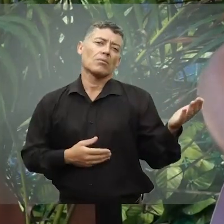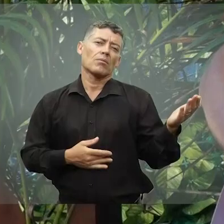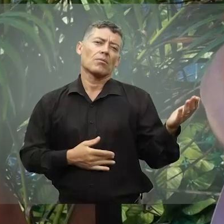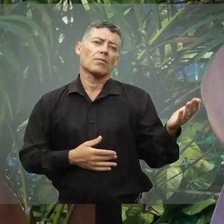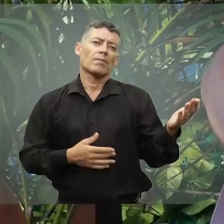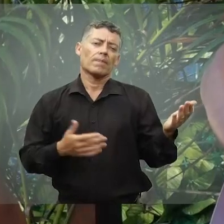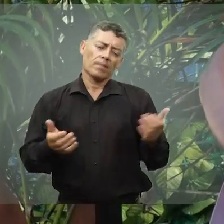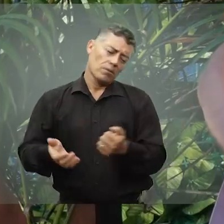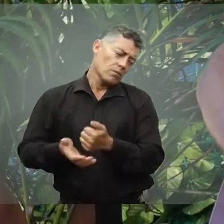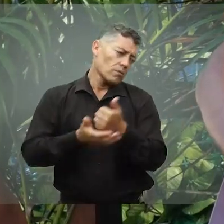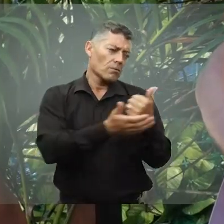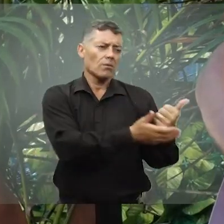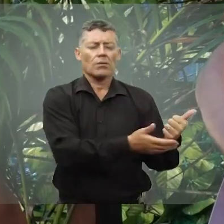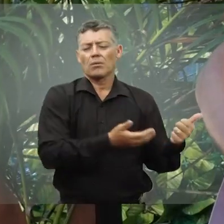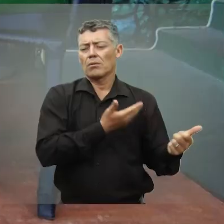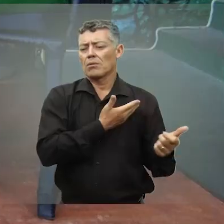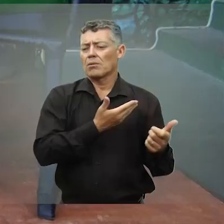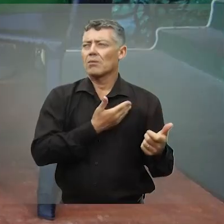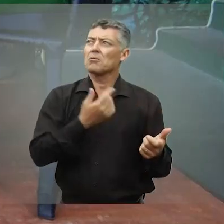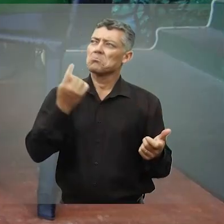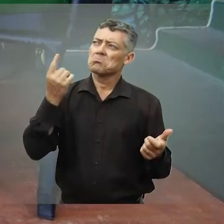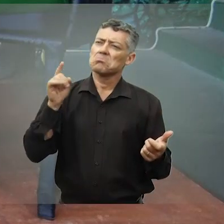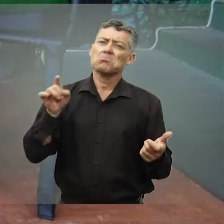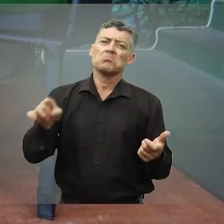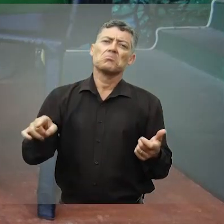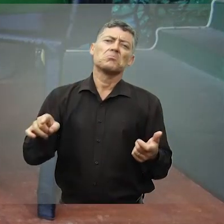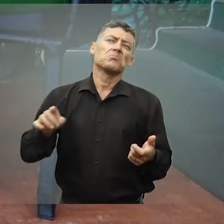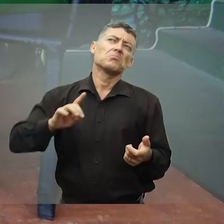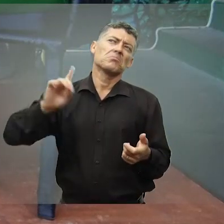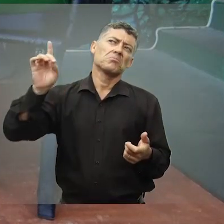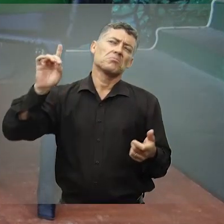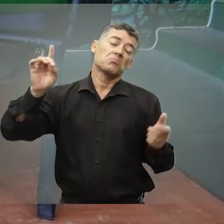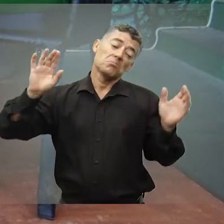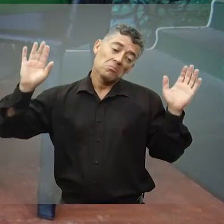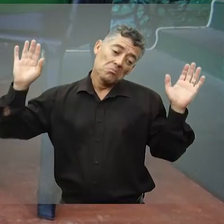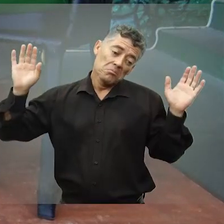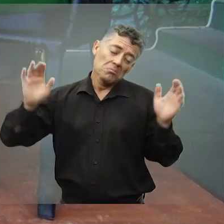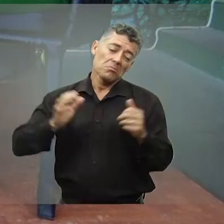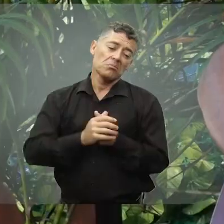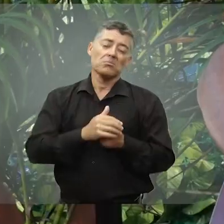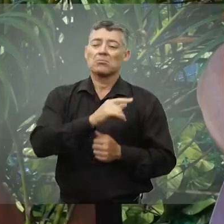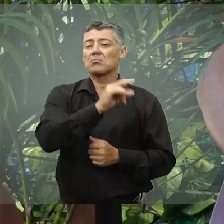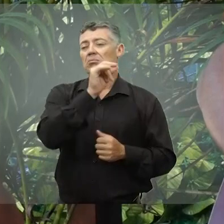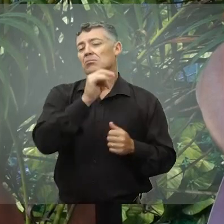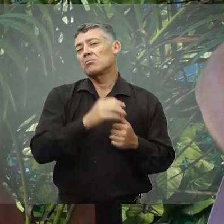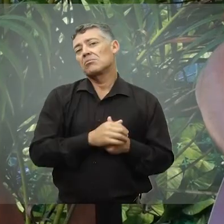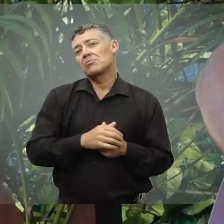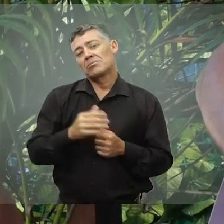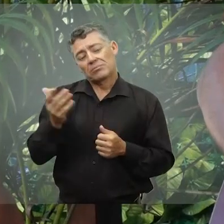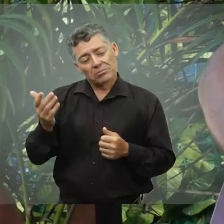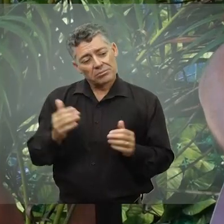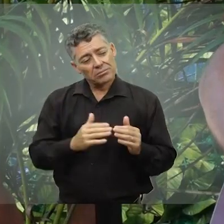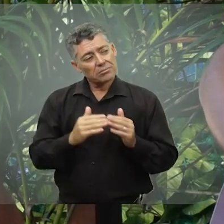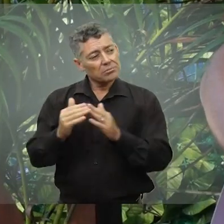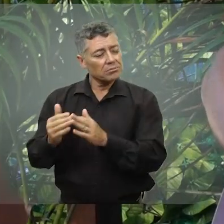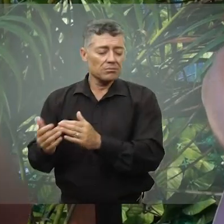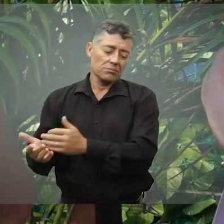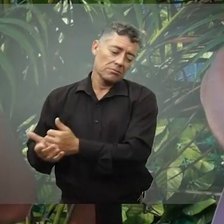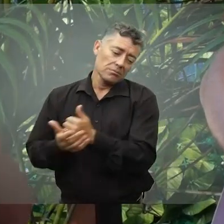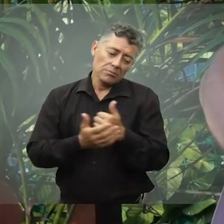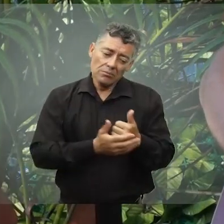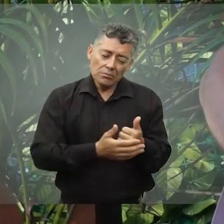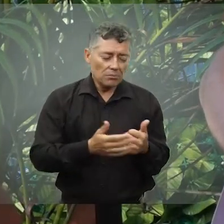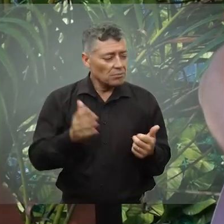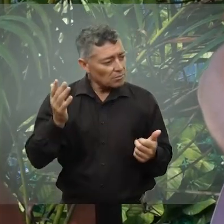carona a um amigo, que eu digo que é o dedinho de Deus mesmo, assim, né? É uma escolha divina mesmo. Eu fui dar carona a um vizinho, que